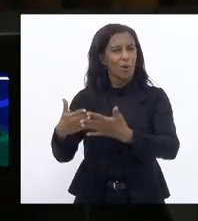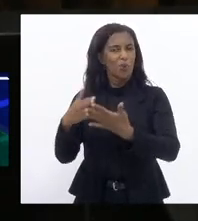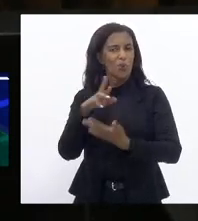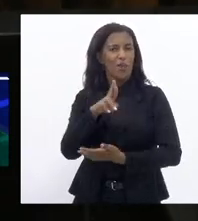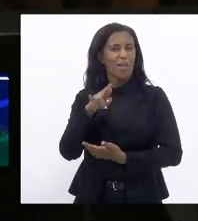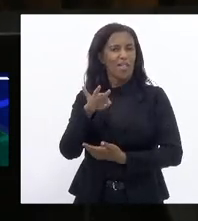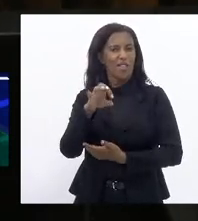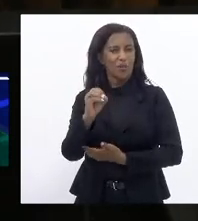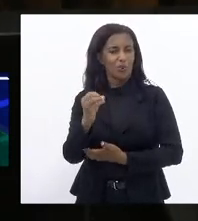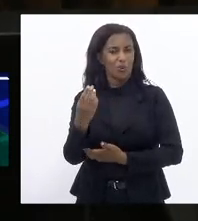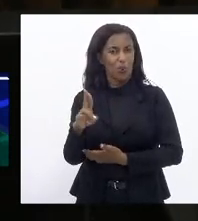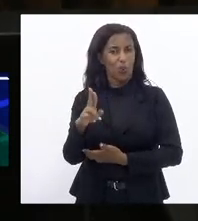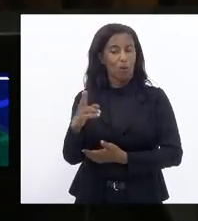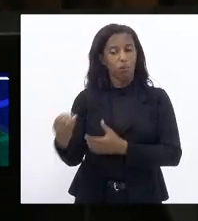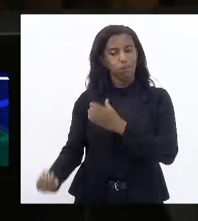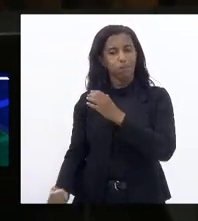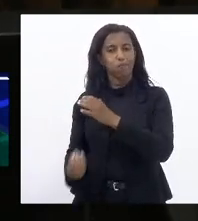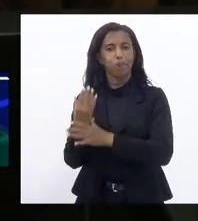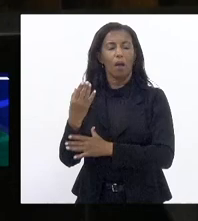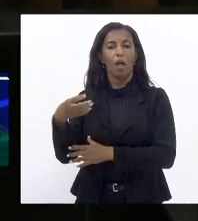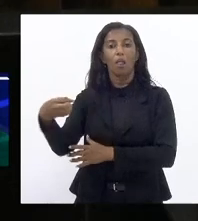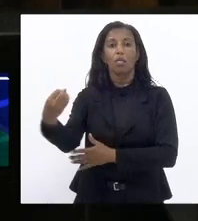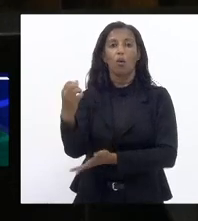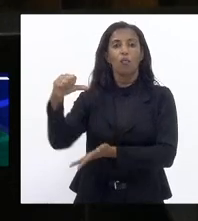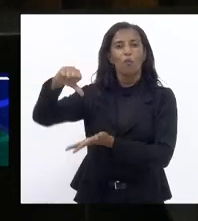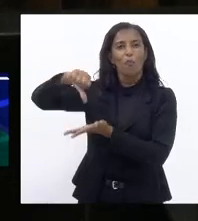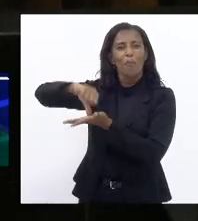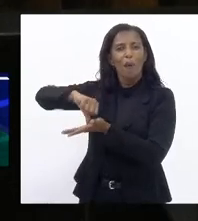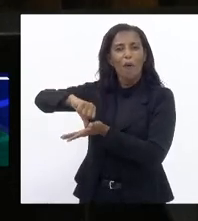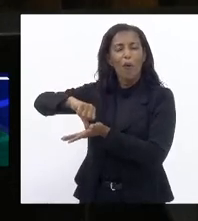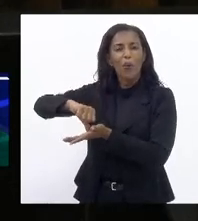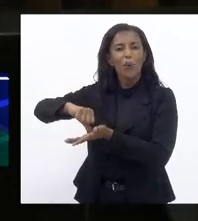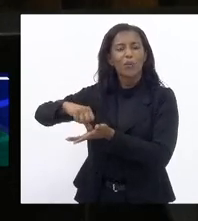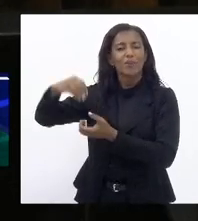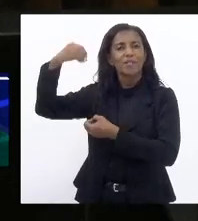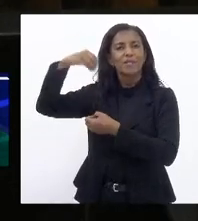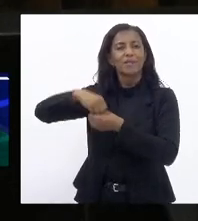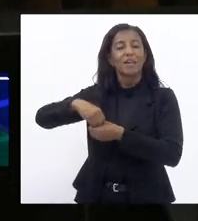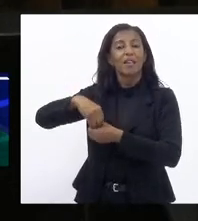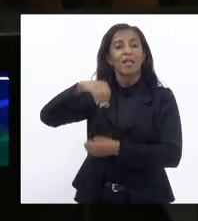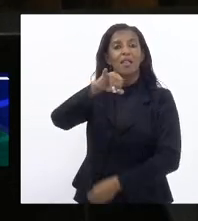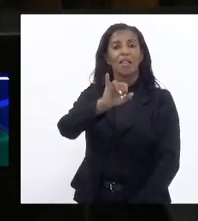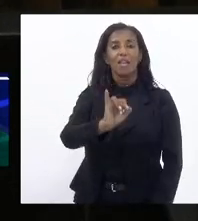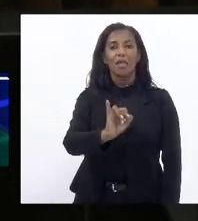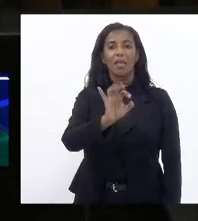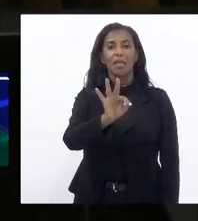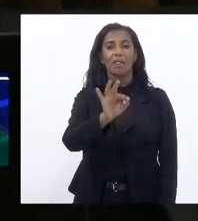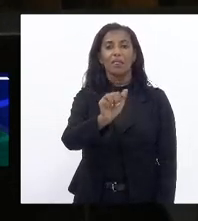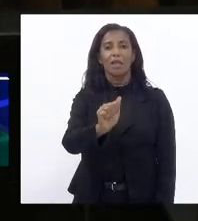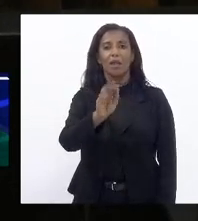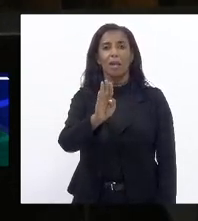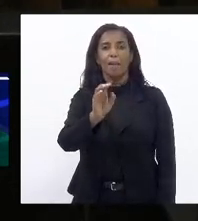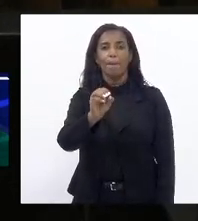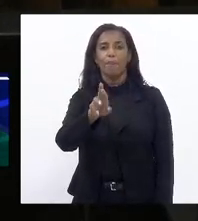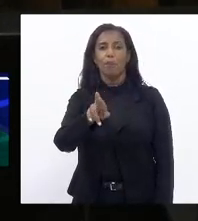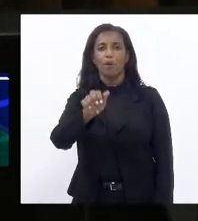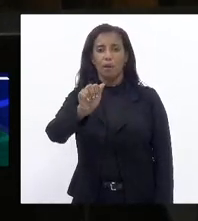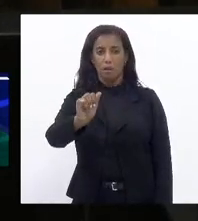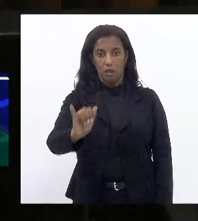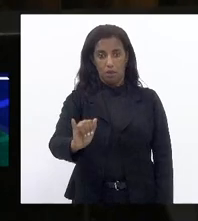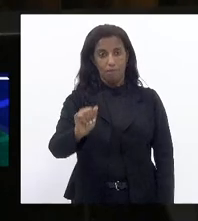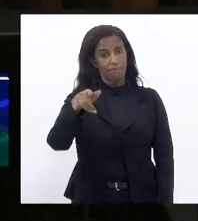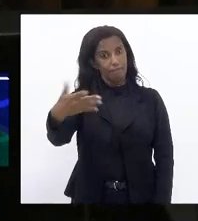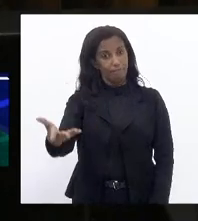Manhães, pela implantação do novo polo no município de Itaboraí. Na verdade, essa